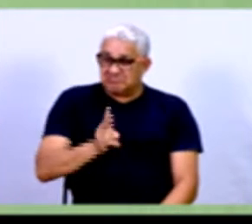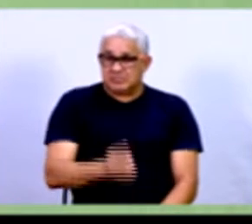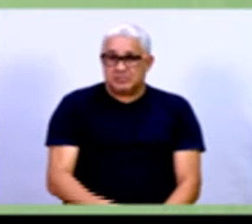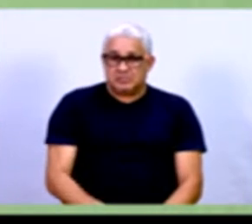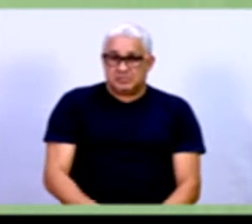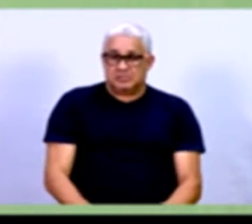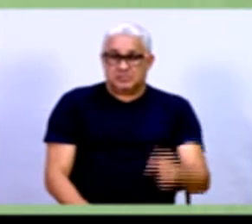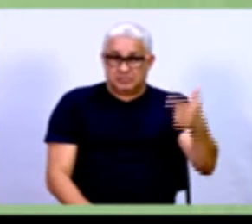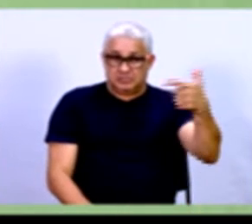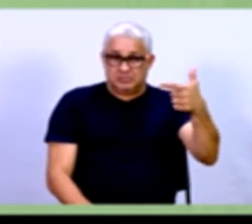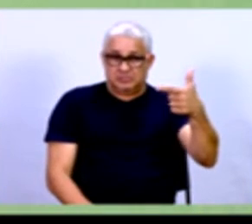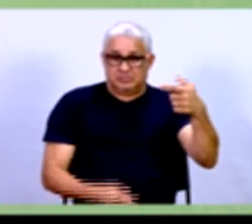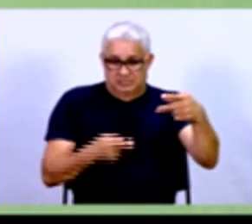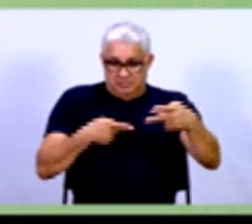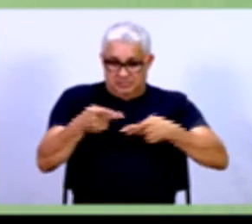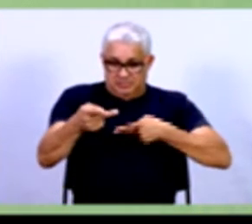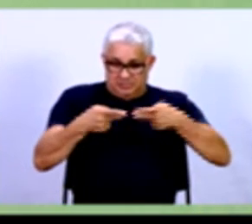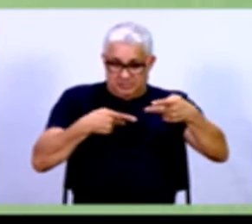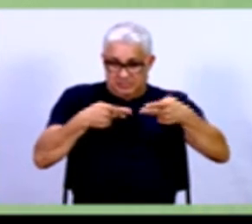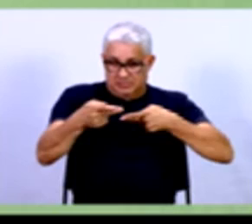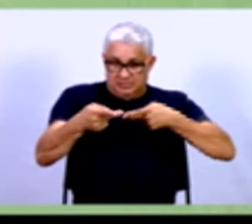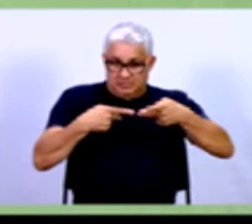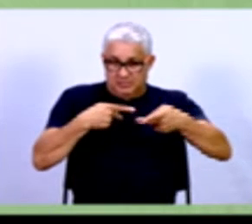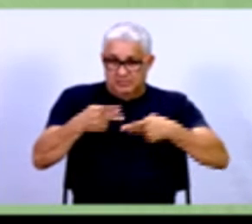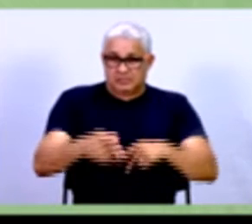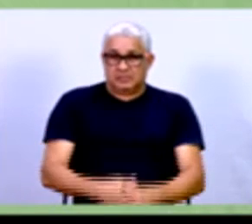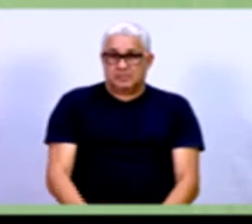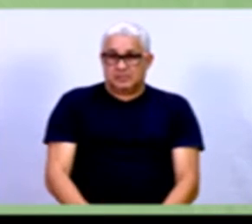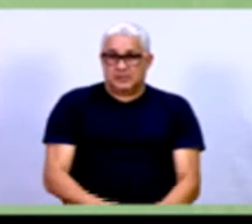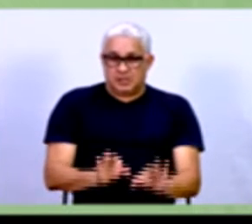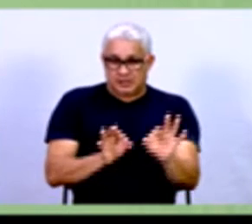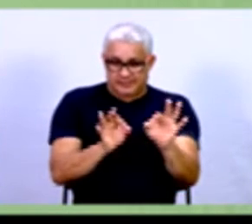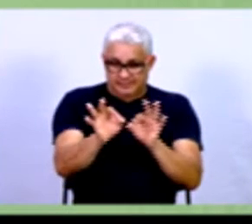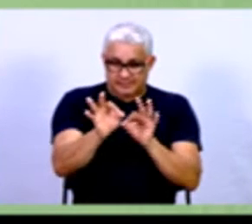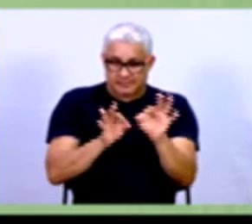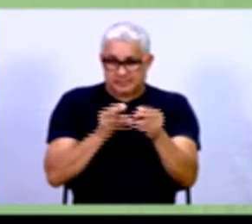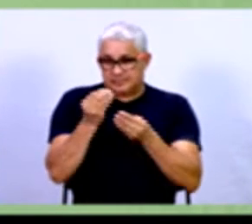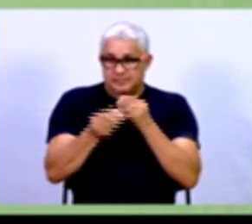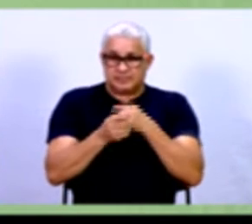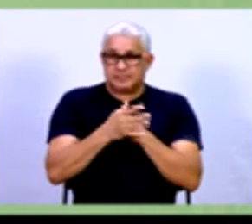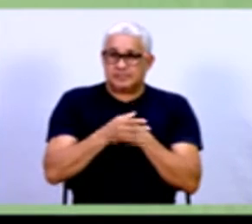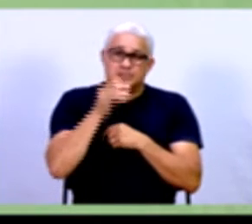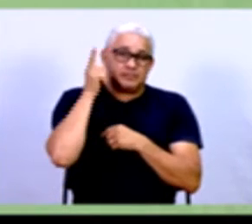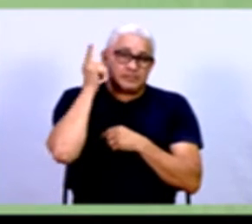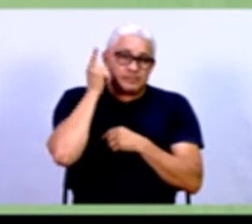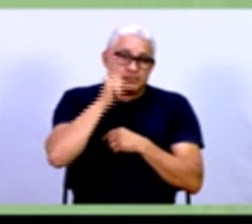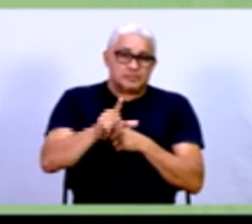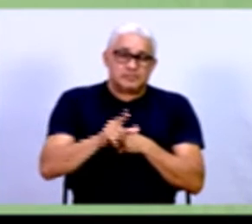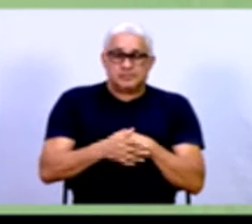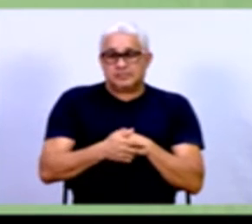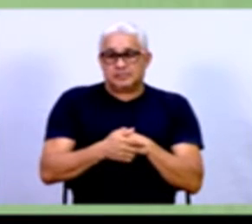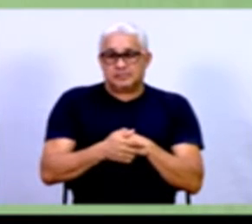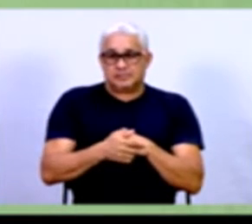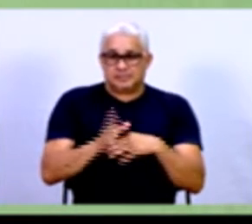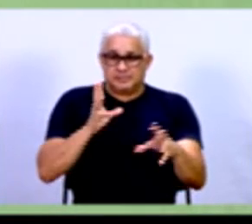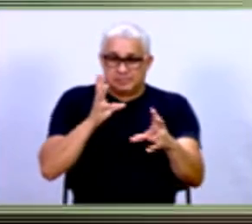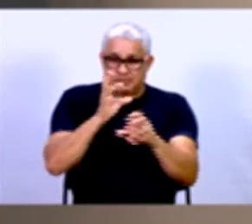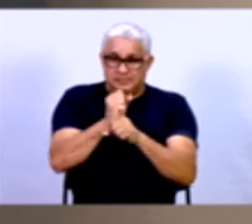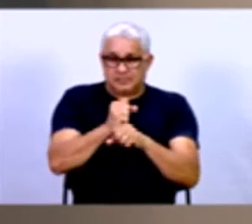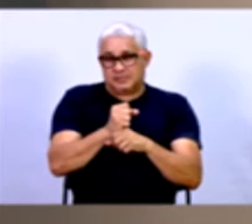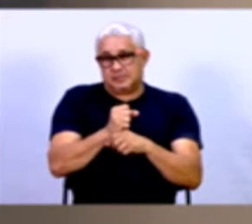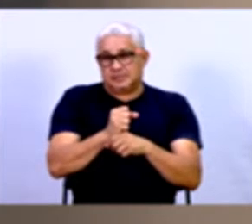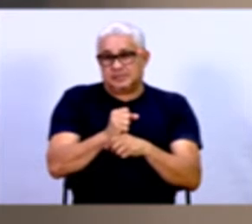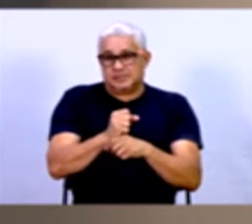Passo 2, planejamento. Daí aqui, ó, como conseguirei os resultados que desejo? Isso aqui, pessoal, a gente